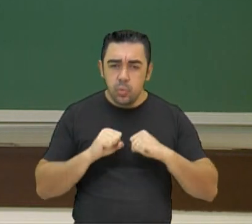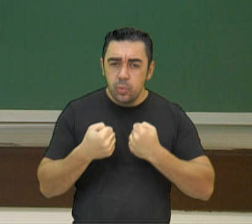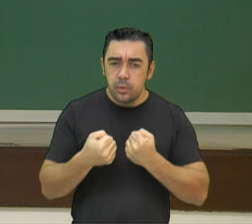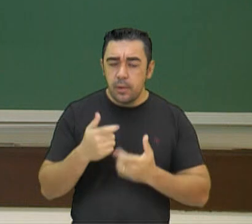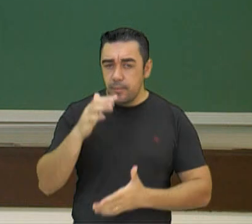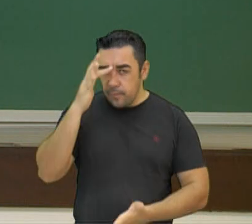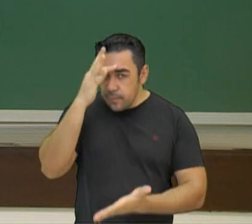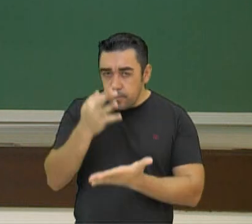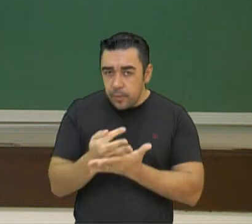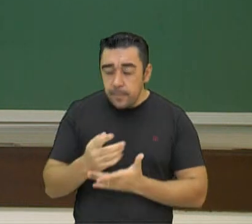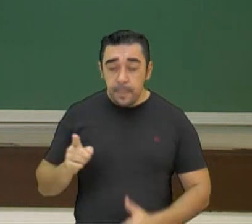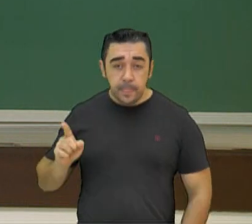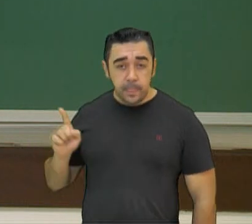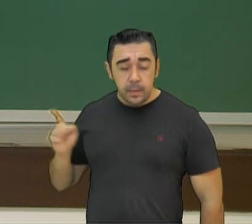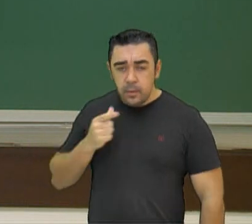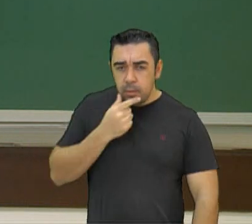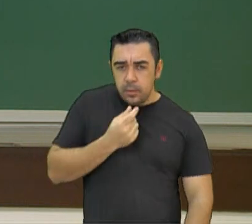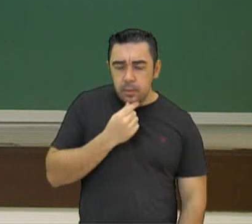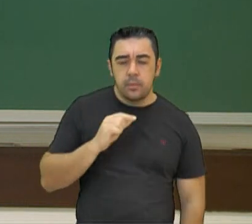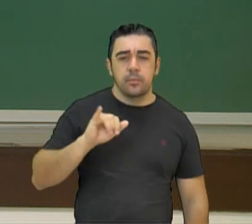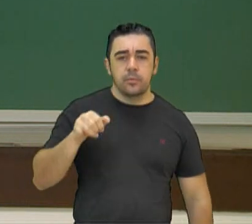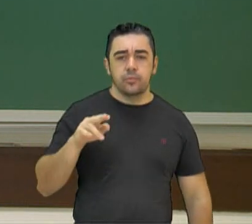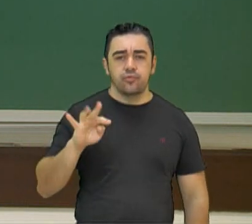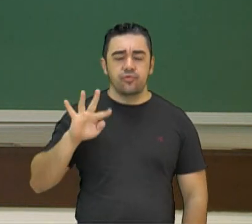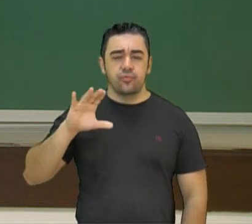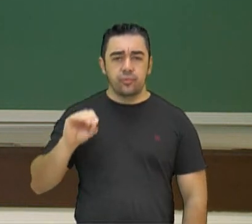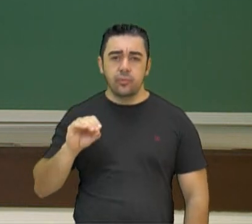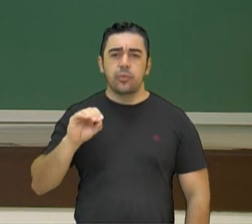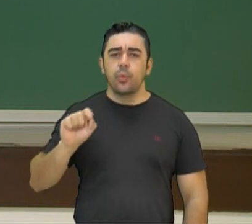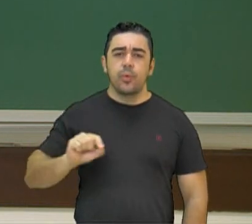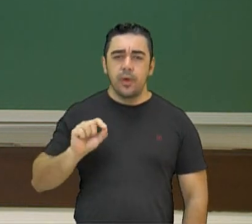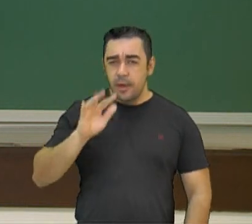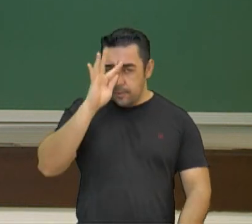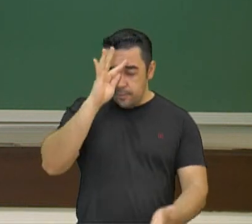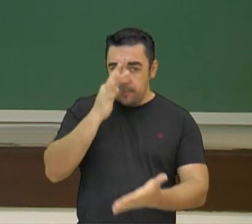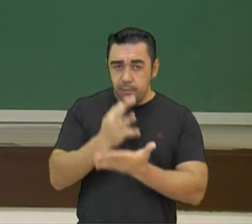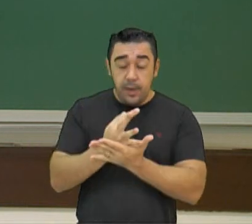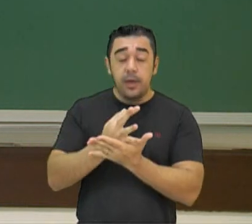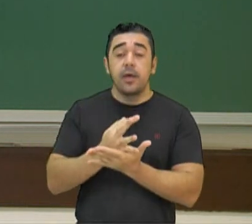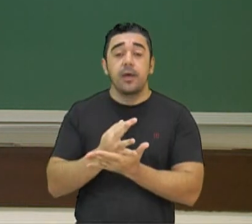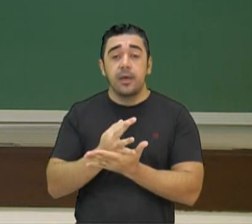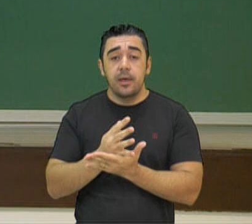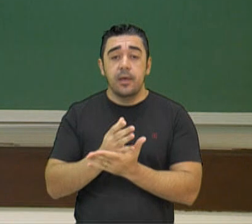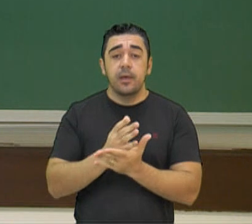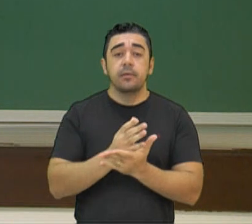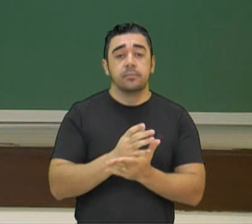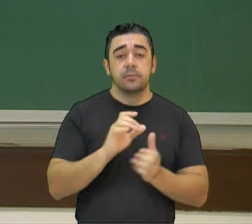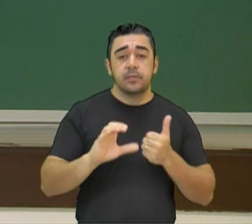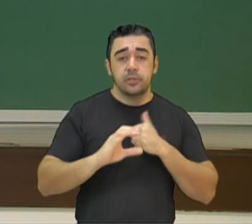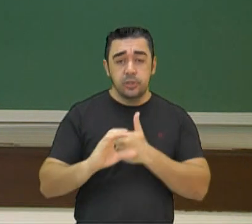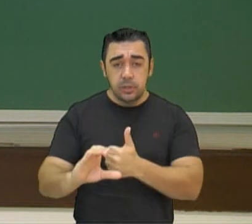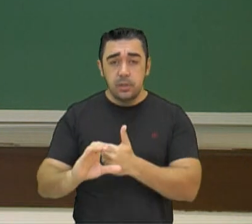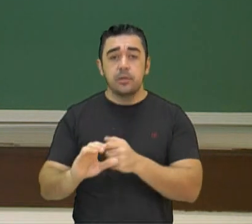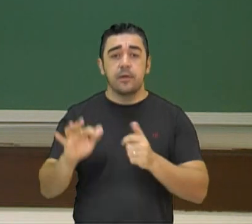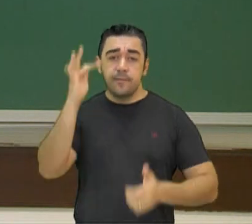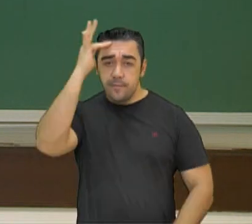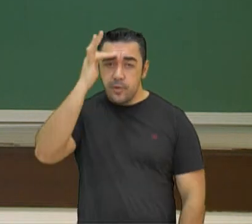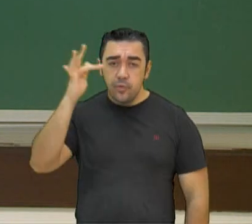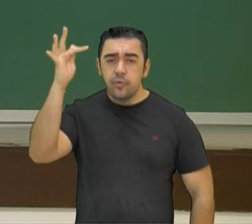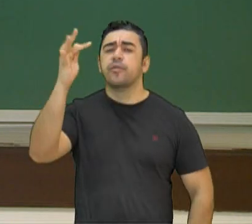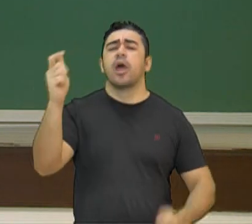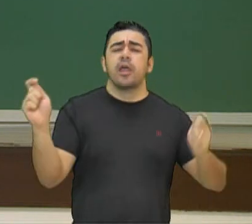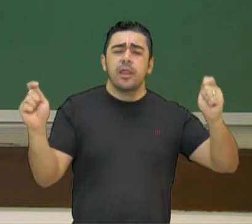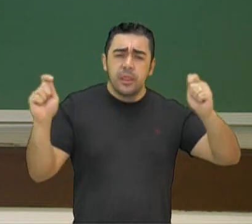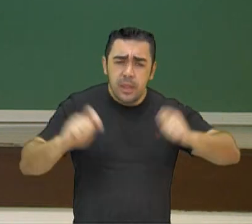dele, o cristianismo, a fé cristã e a filosofia podiam andar perfeitamente juntos,